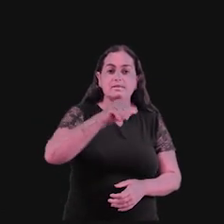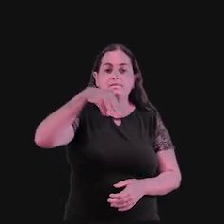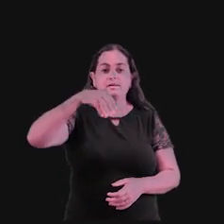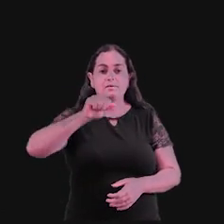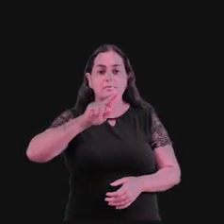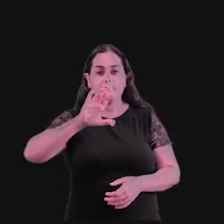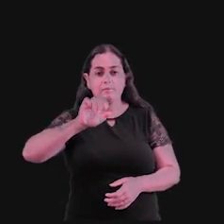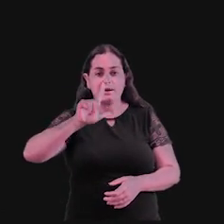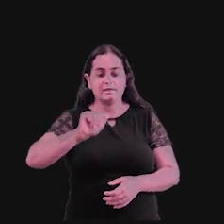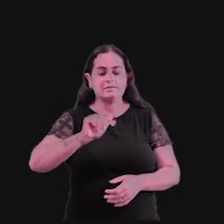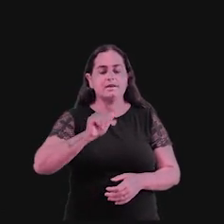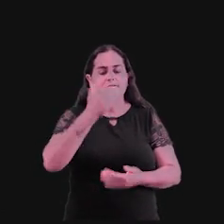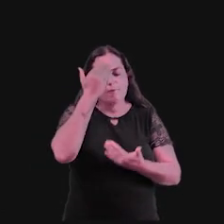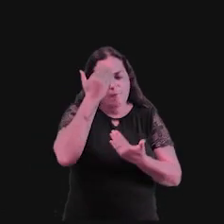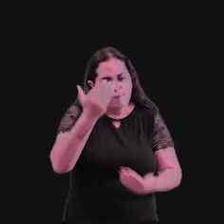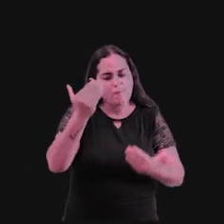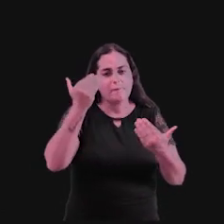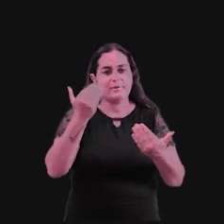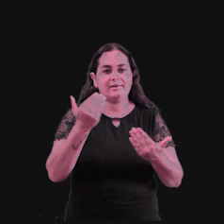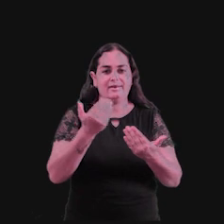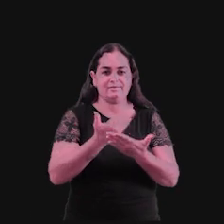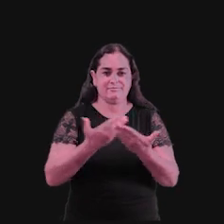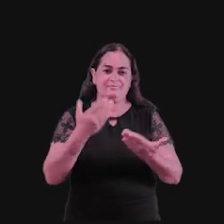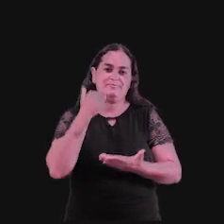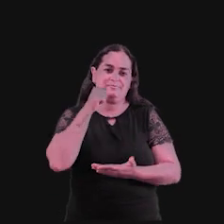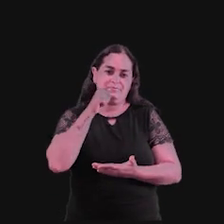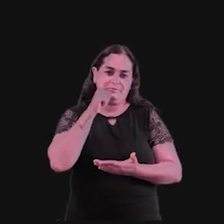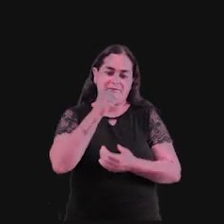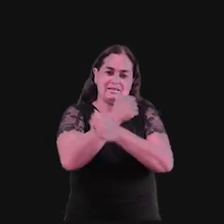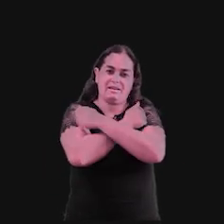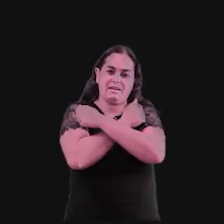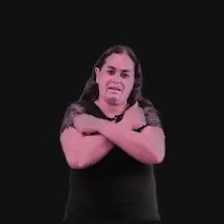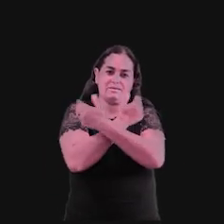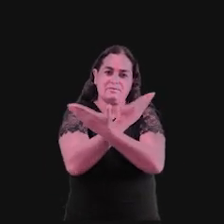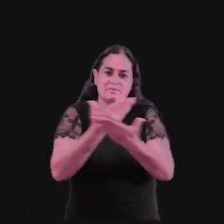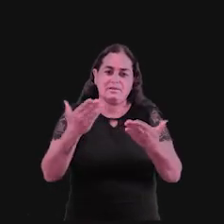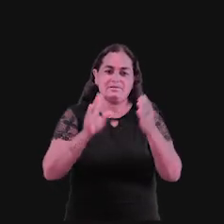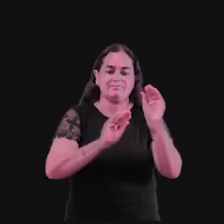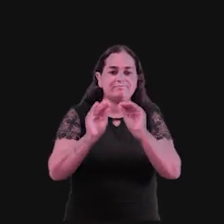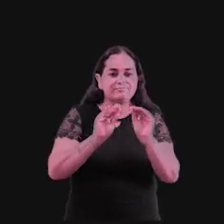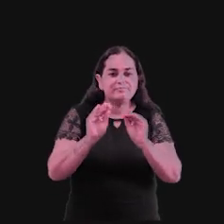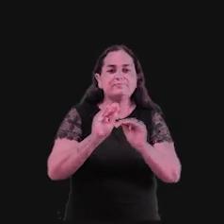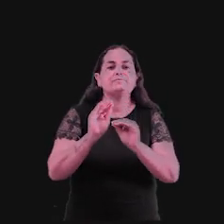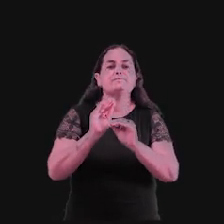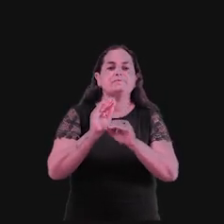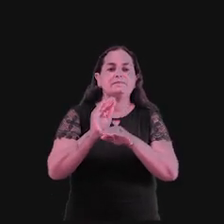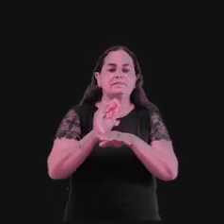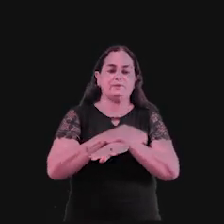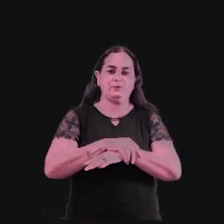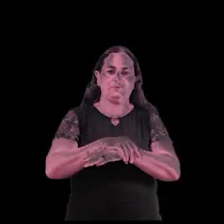meninas. Grande abraço, se cuidem, fiquem bem. Tchau.